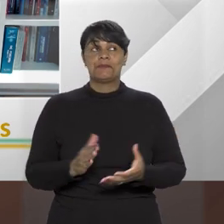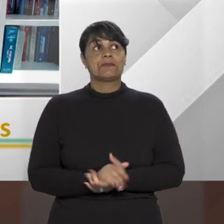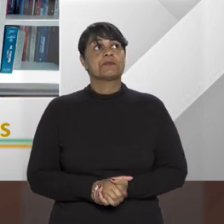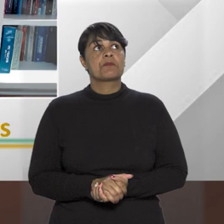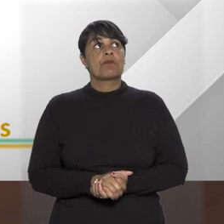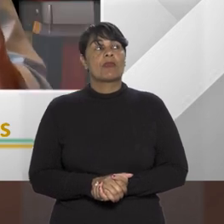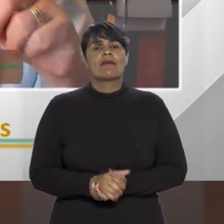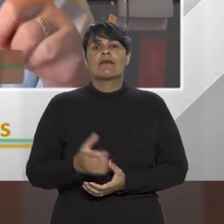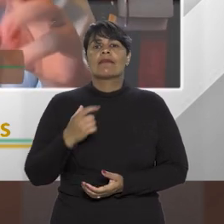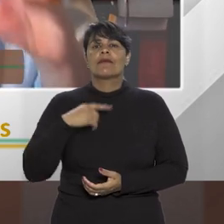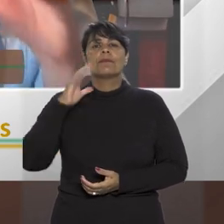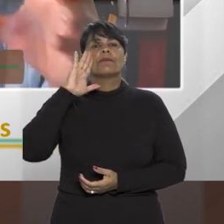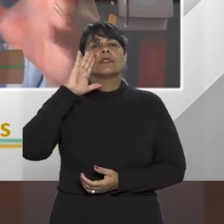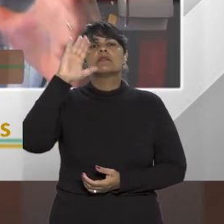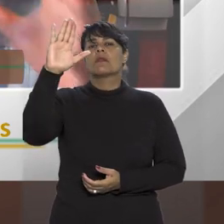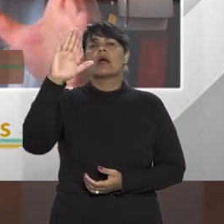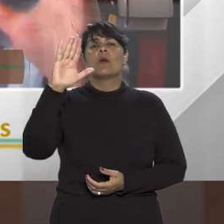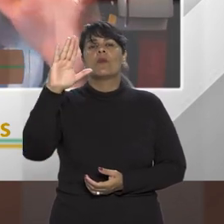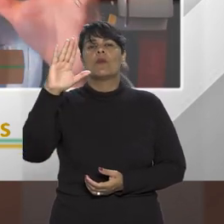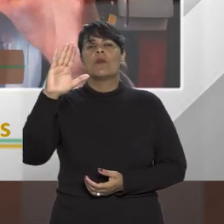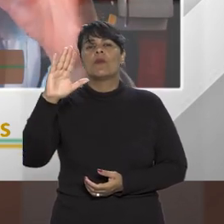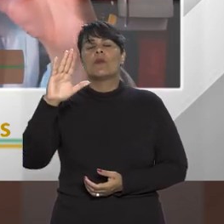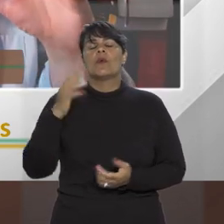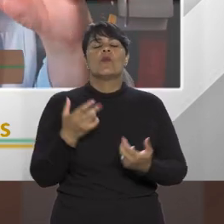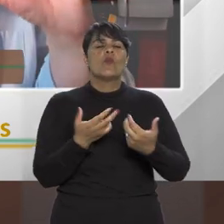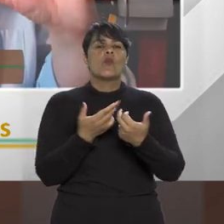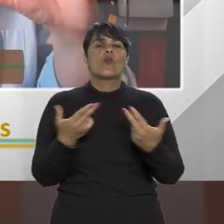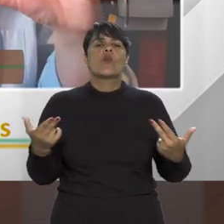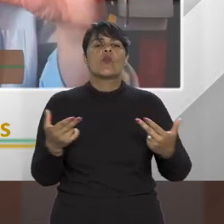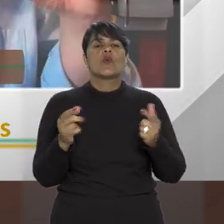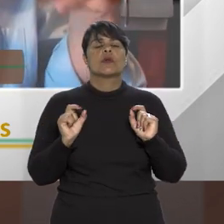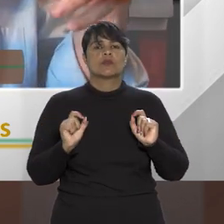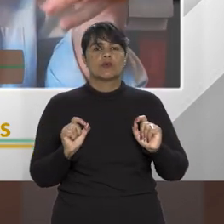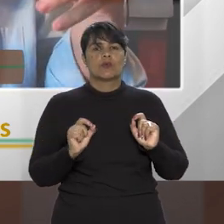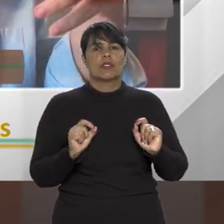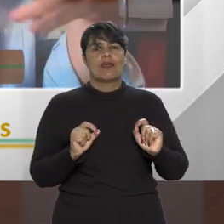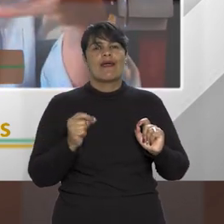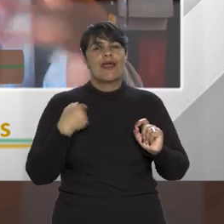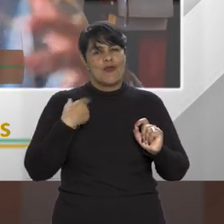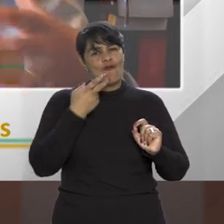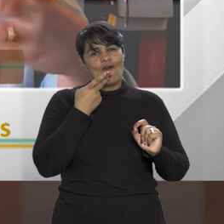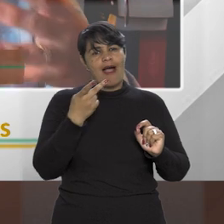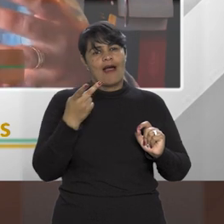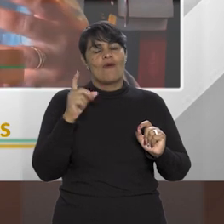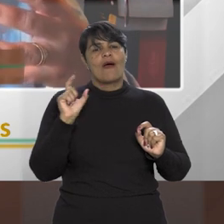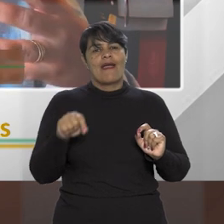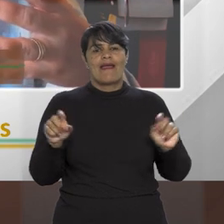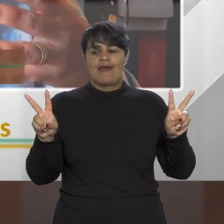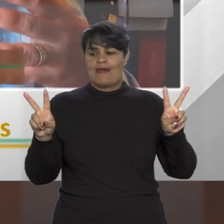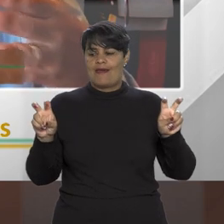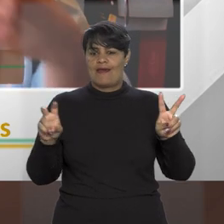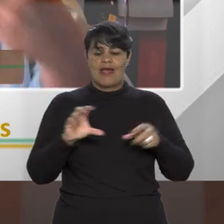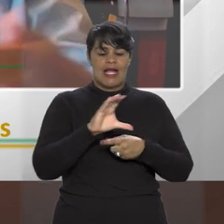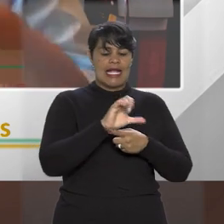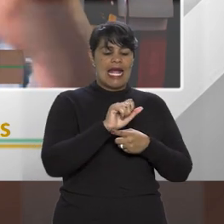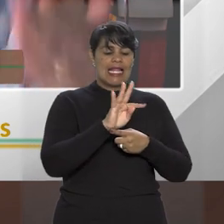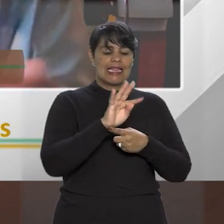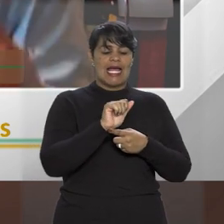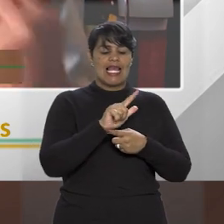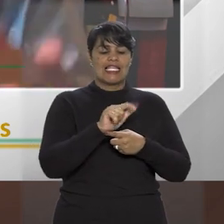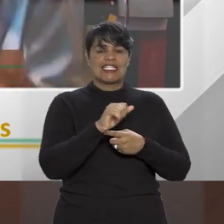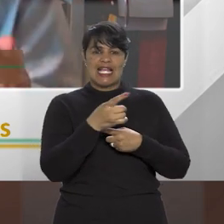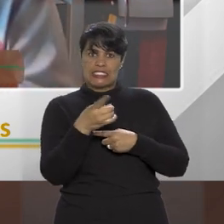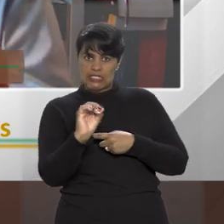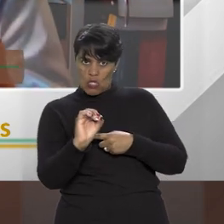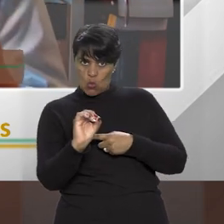que eu chamo de instrumento de catalisação do sistema, porque é um instrumento que potencializa as